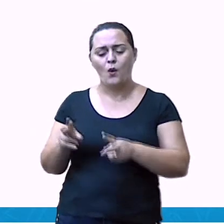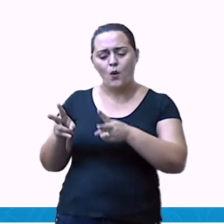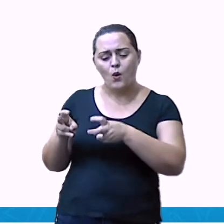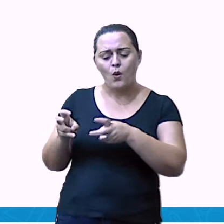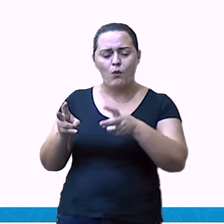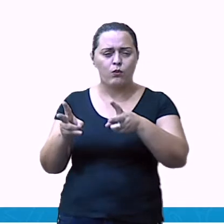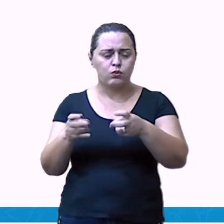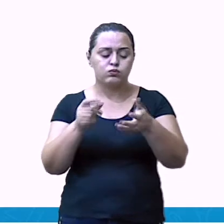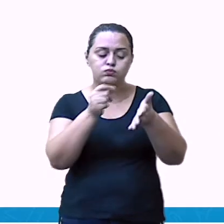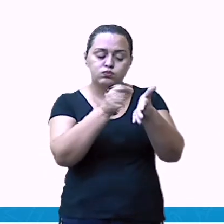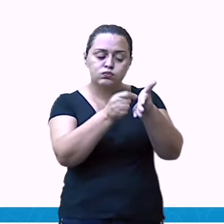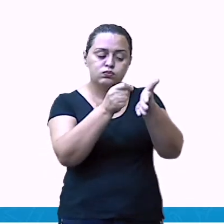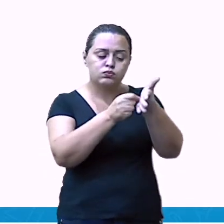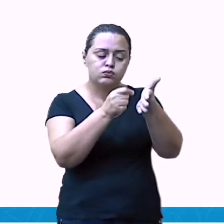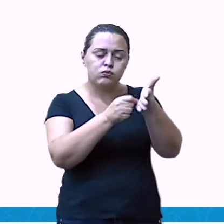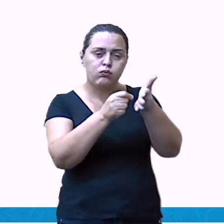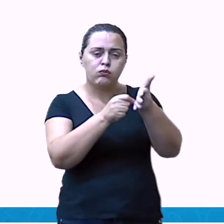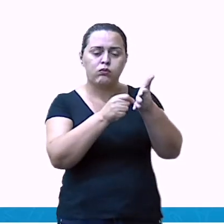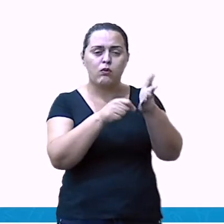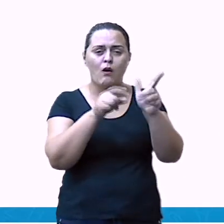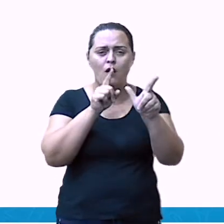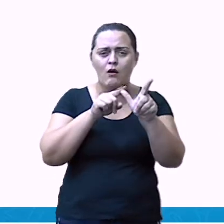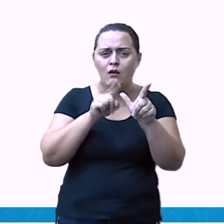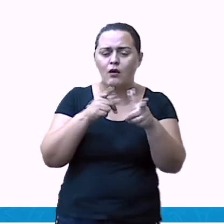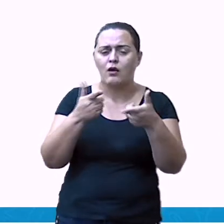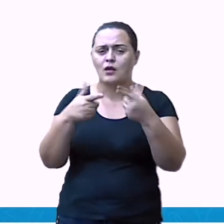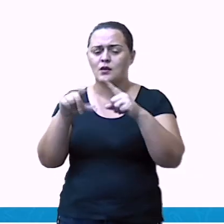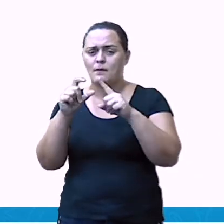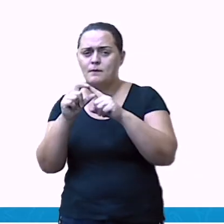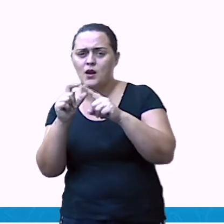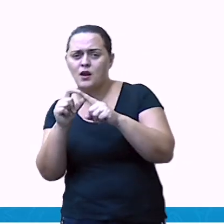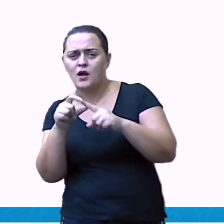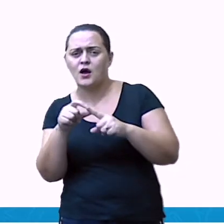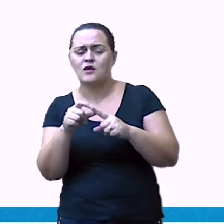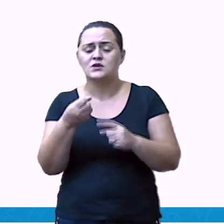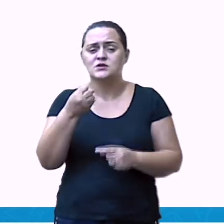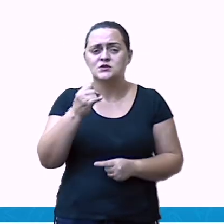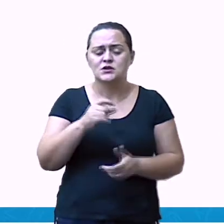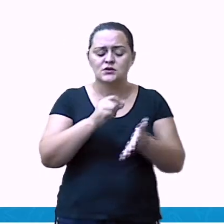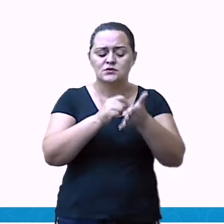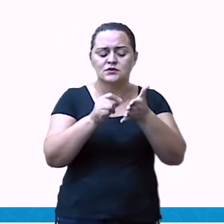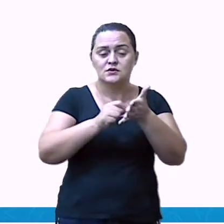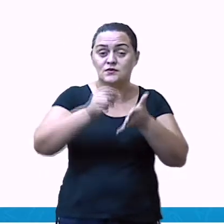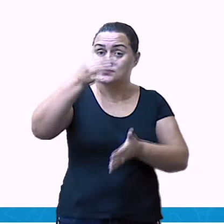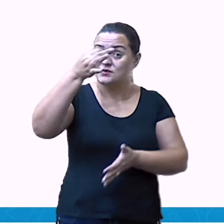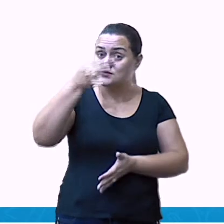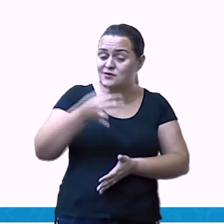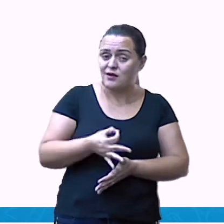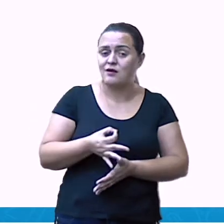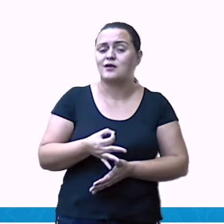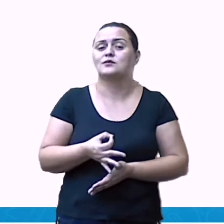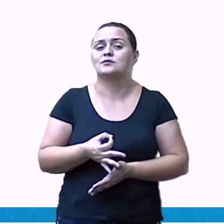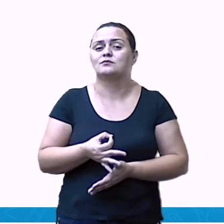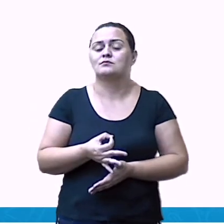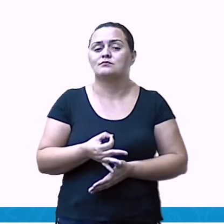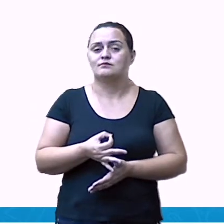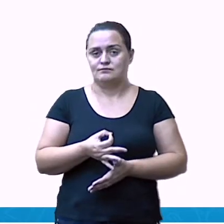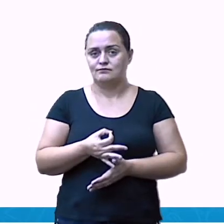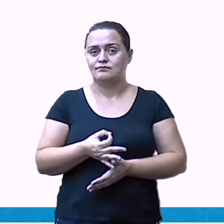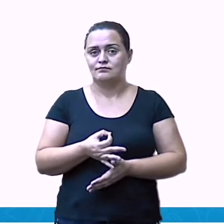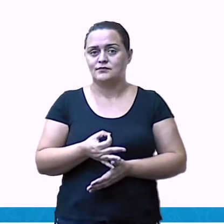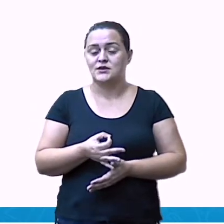tirar dúvidas sobre a maneira de escrever as palavras. É